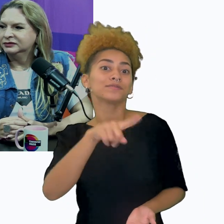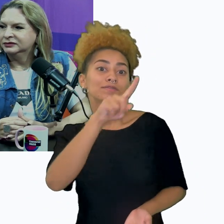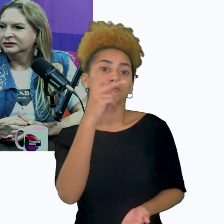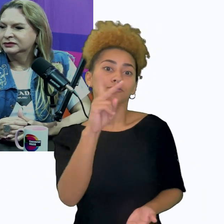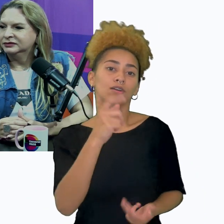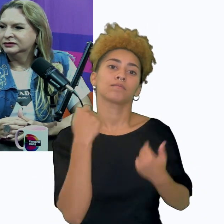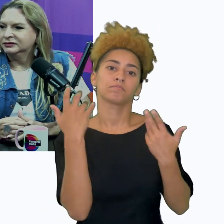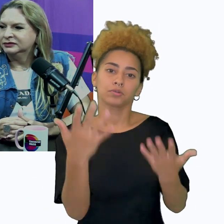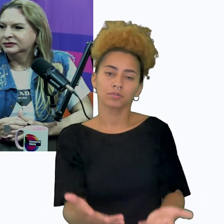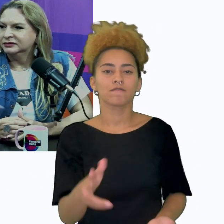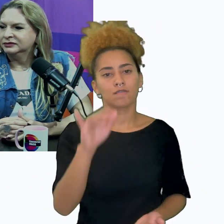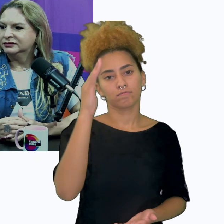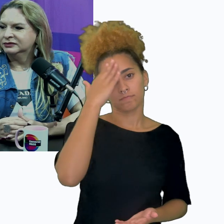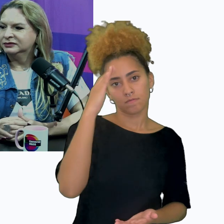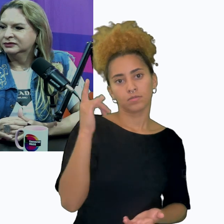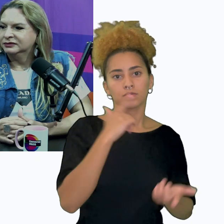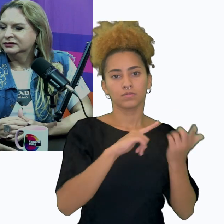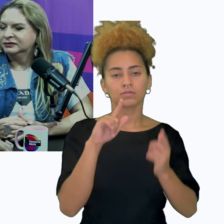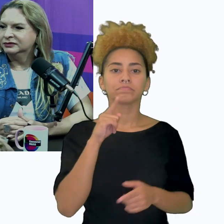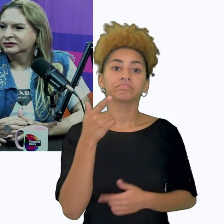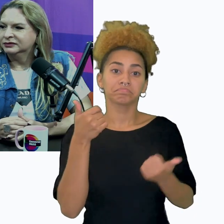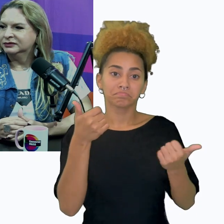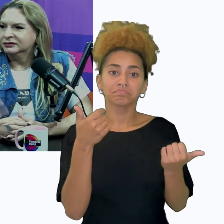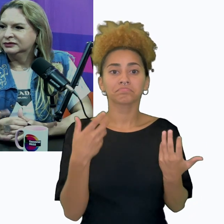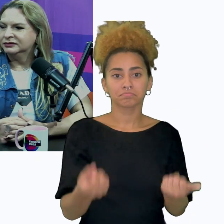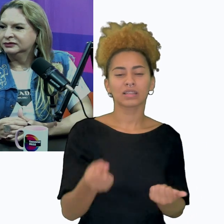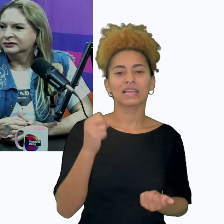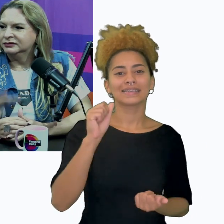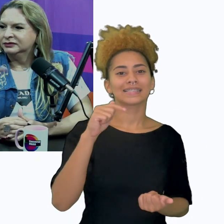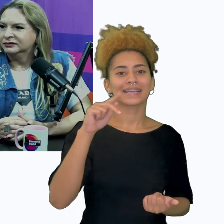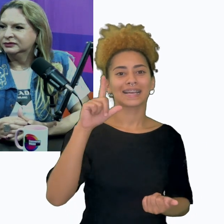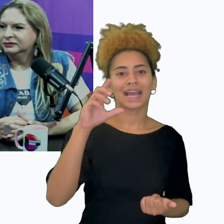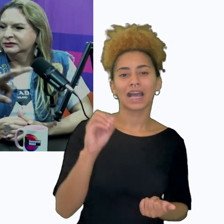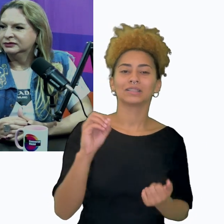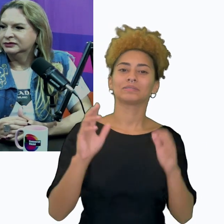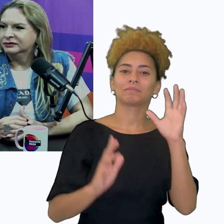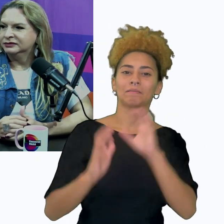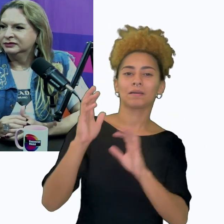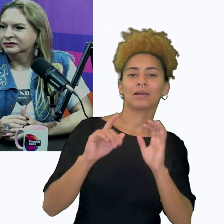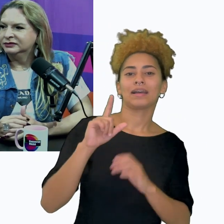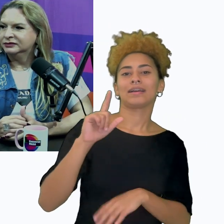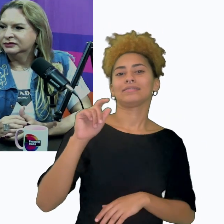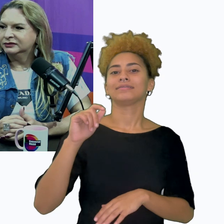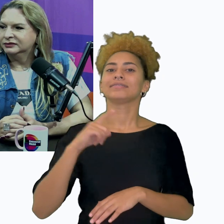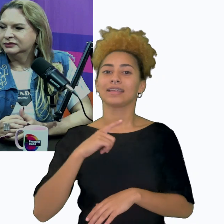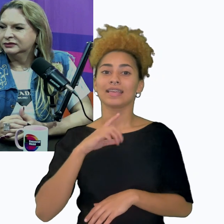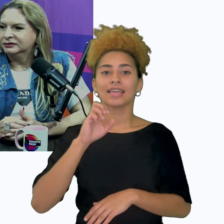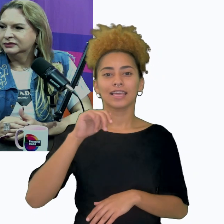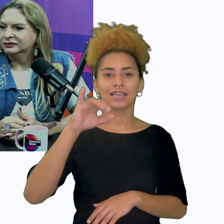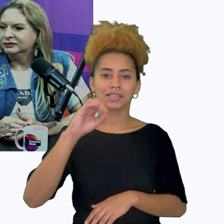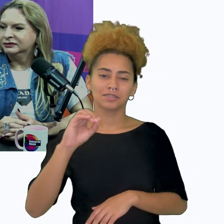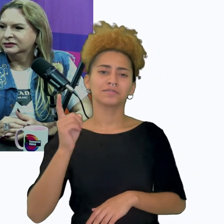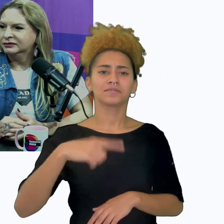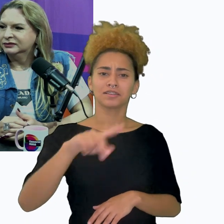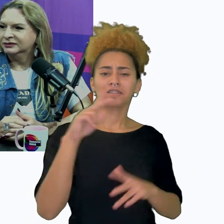lhe conhecerem vocês. E daí vocês vão conhecer e ser famosas. Pois era o que elas faziam. A Sangala brigava com a Santrelli, o Anjo com a Lorna, entendeu?